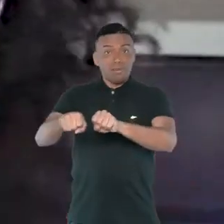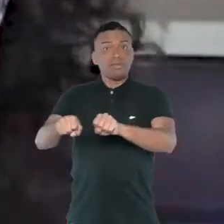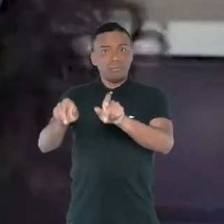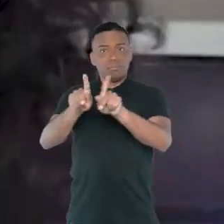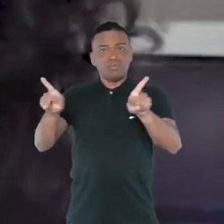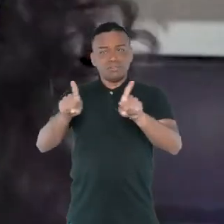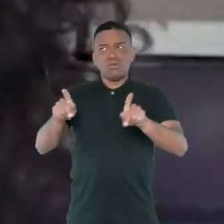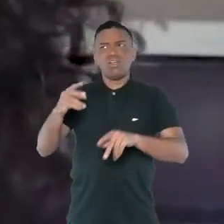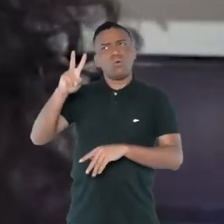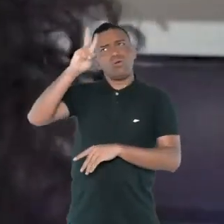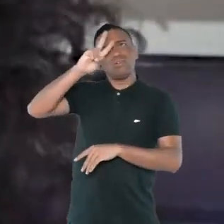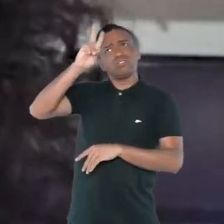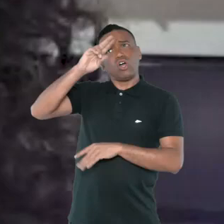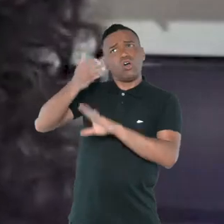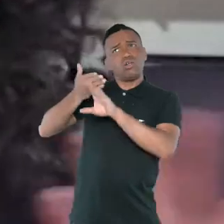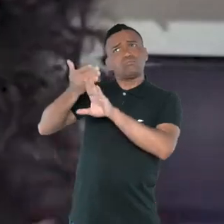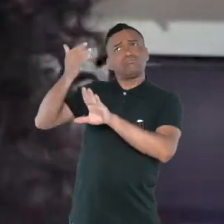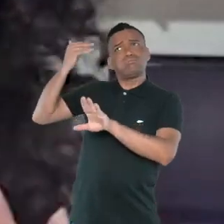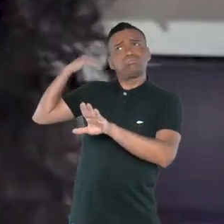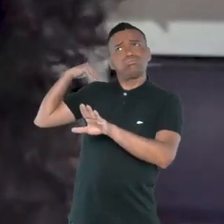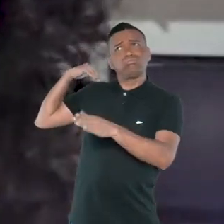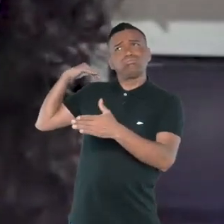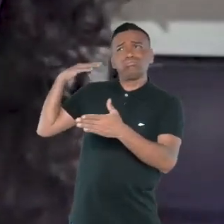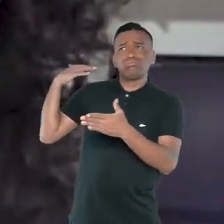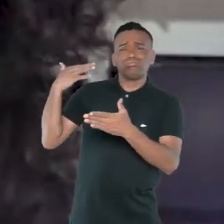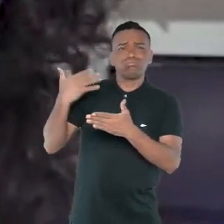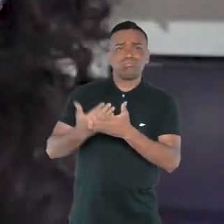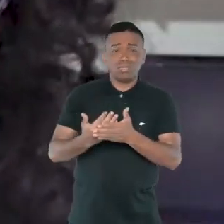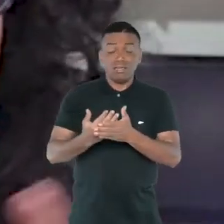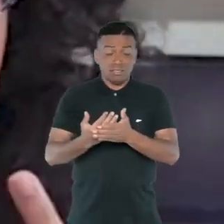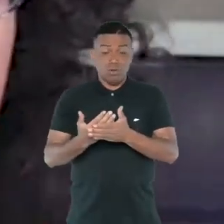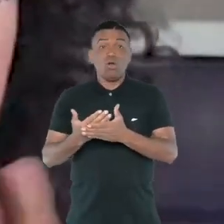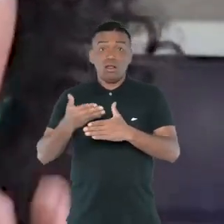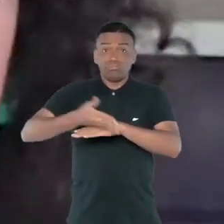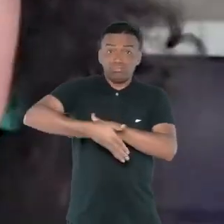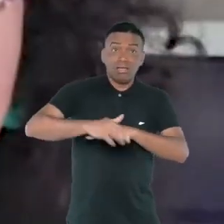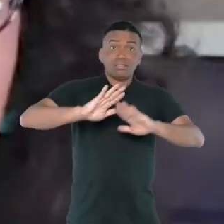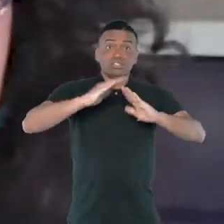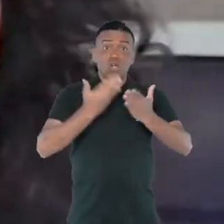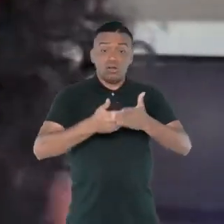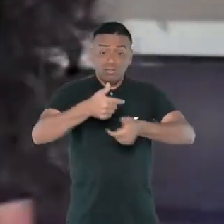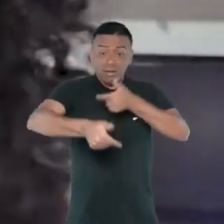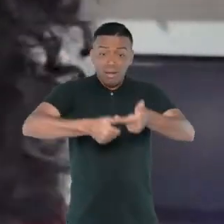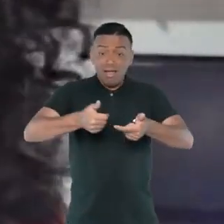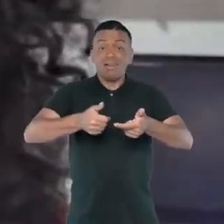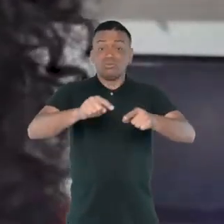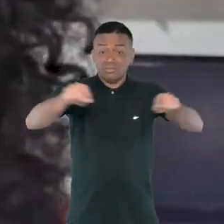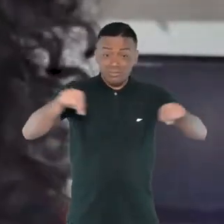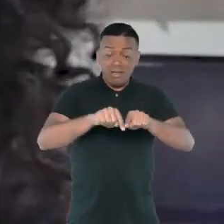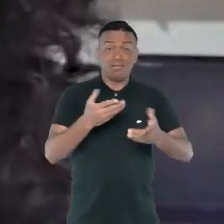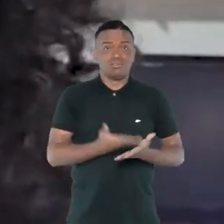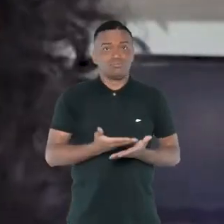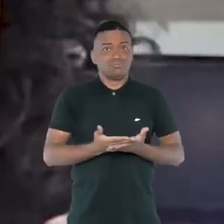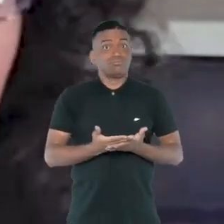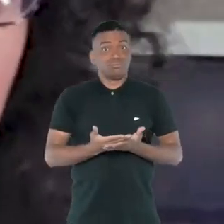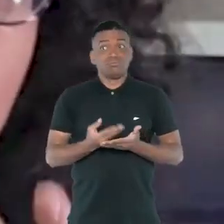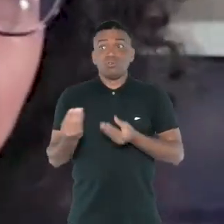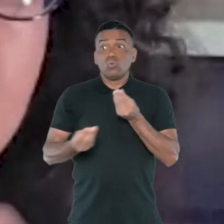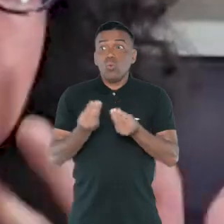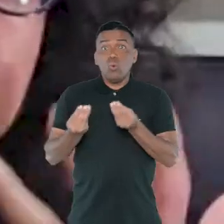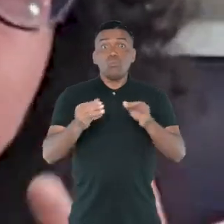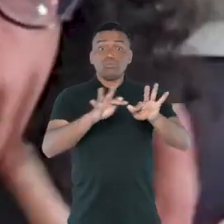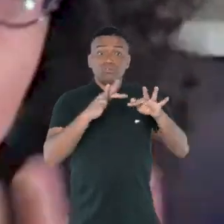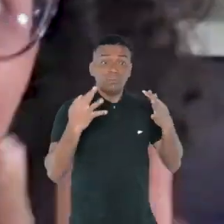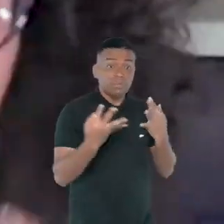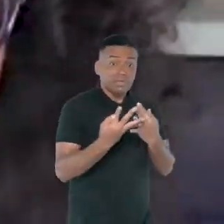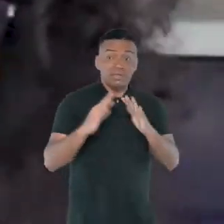carrega livros. Mais embaixo há um quadro encostado em tons de preto, vermelho e branco. De aula e vejo o quanto é